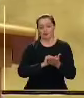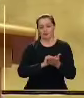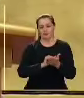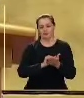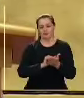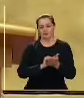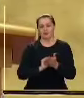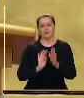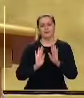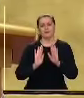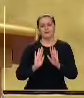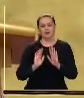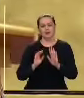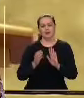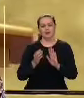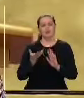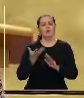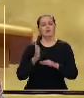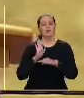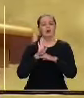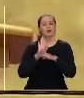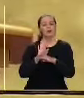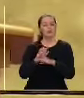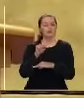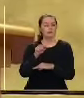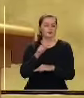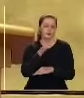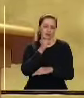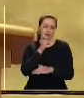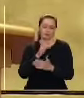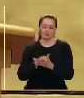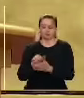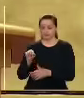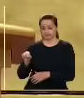O que a Rosana fizer de bom,